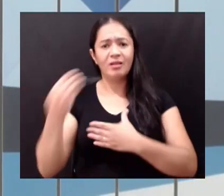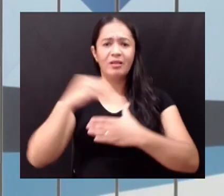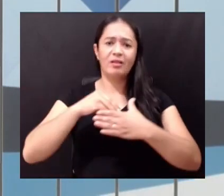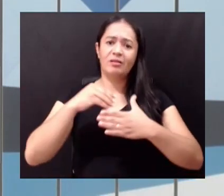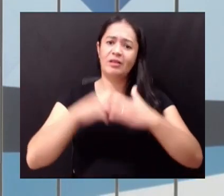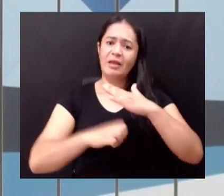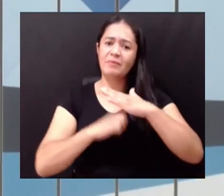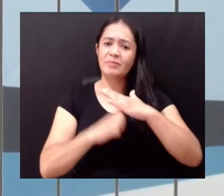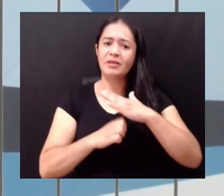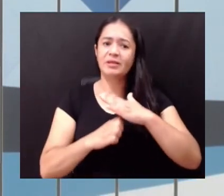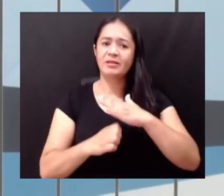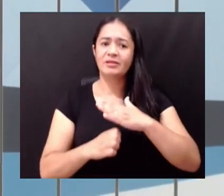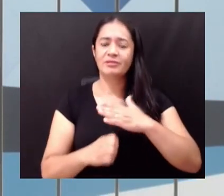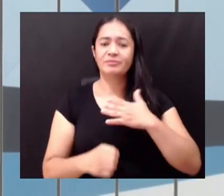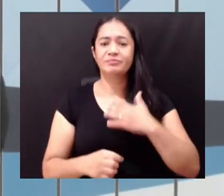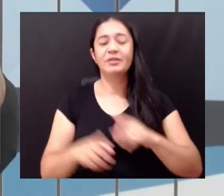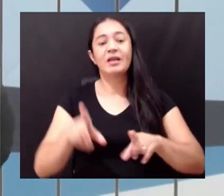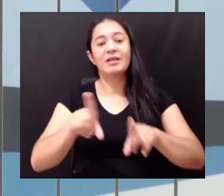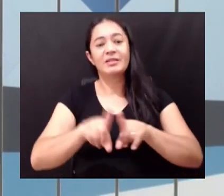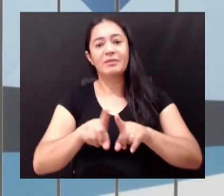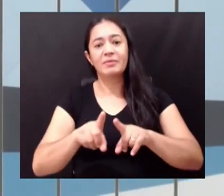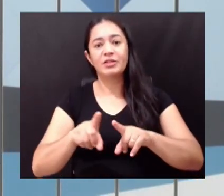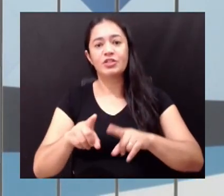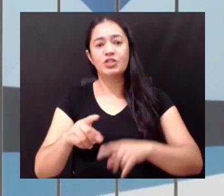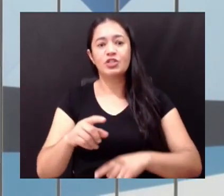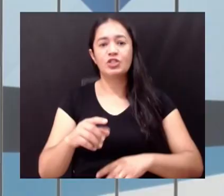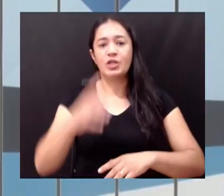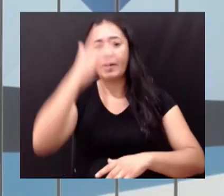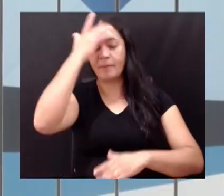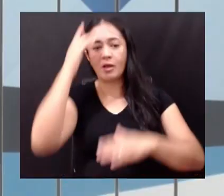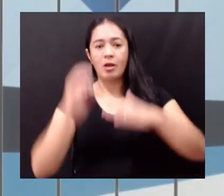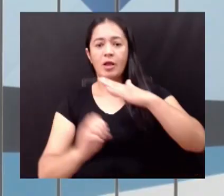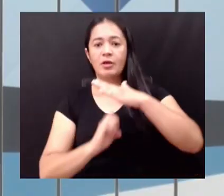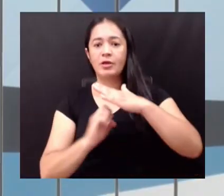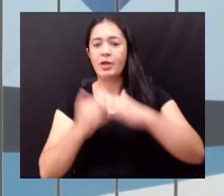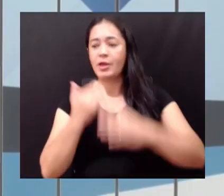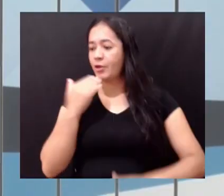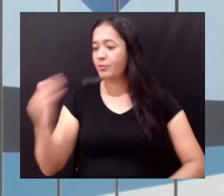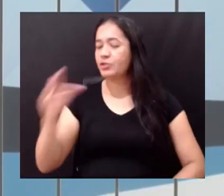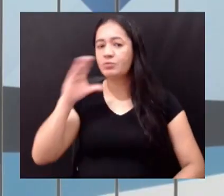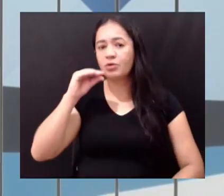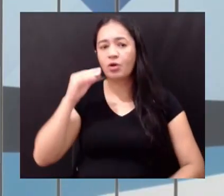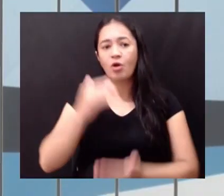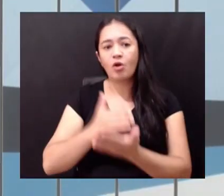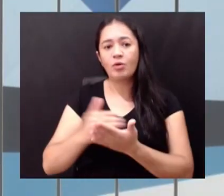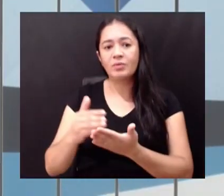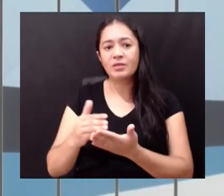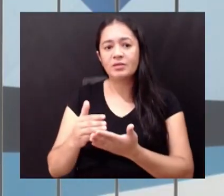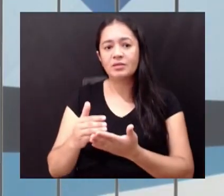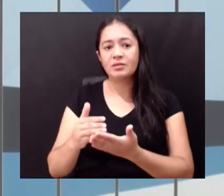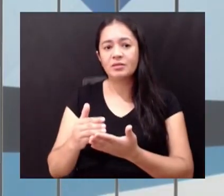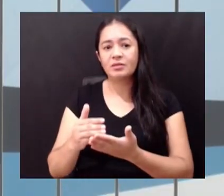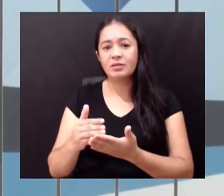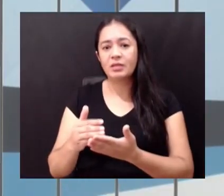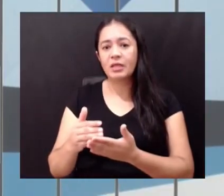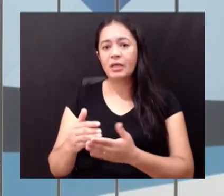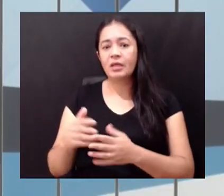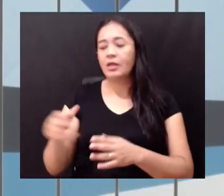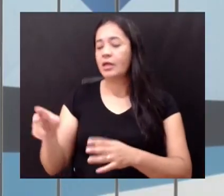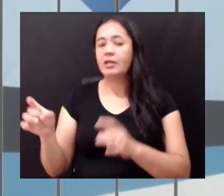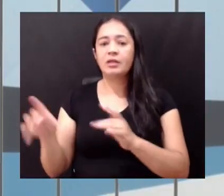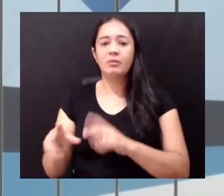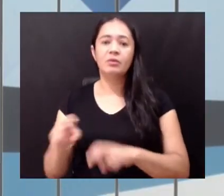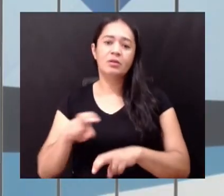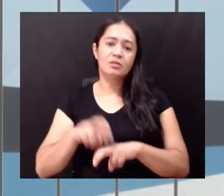casos também de empresários dizendo, eu pedi para o colaborador começar a fazer uma tarefa, ele terminou a tarefa, sentou e ficou esperando eu demandar a próxima,